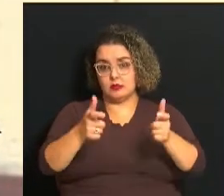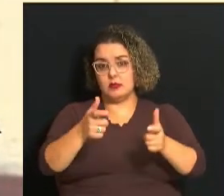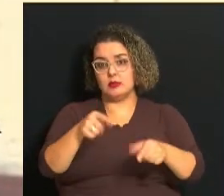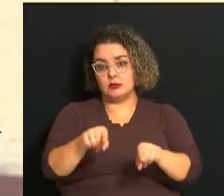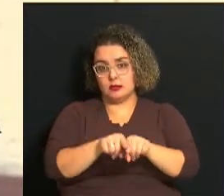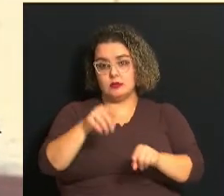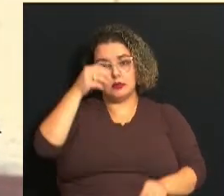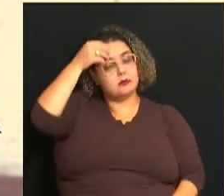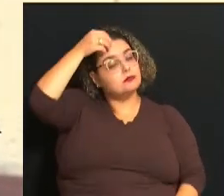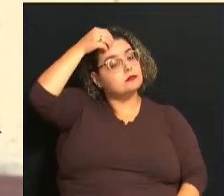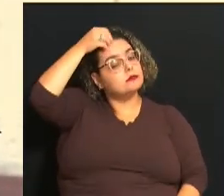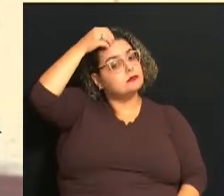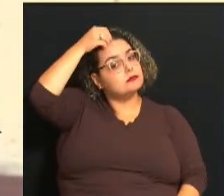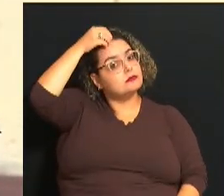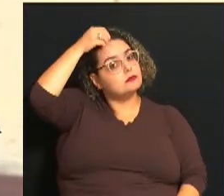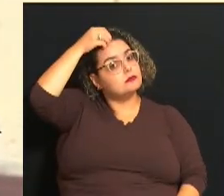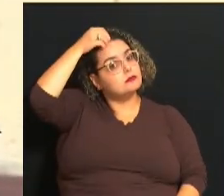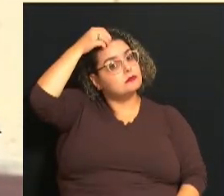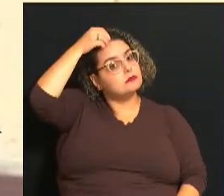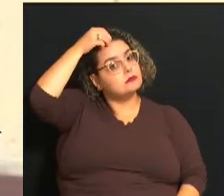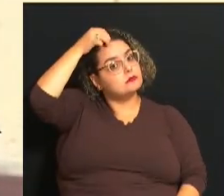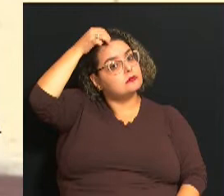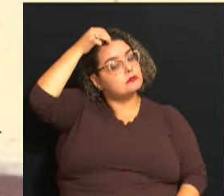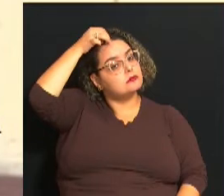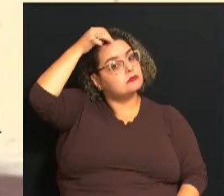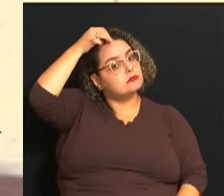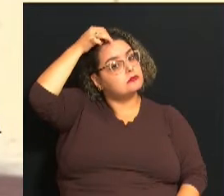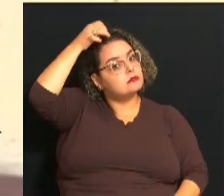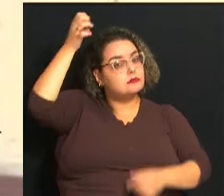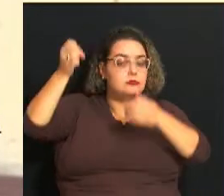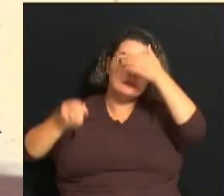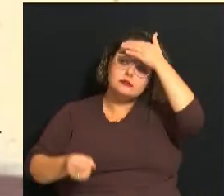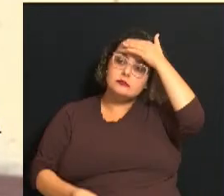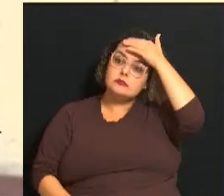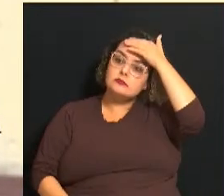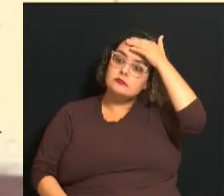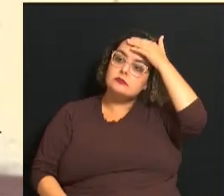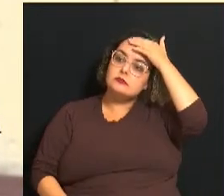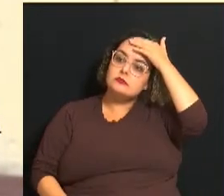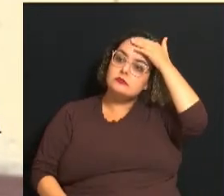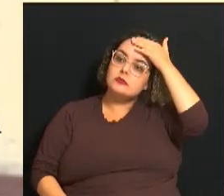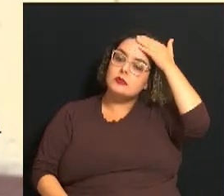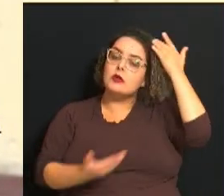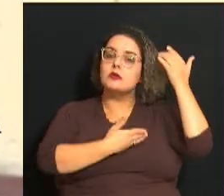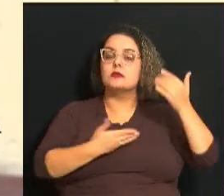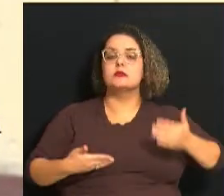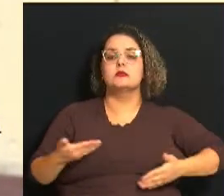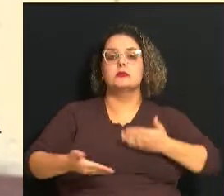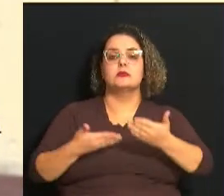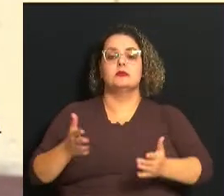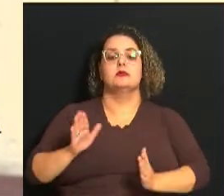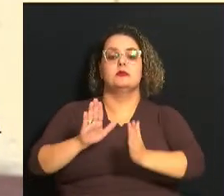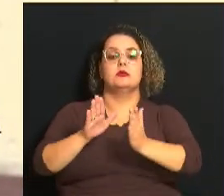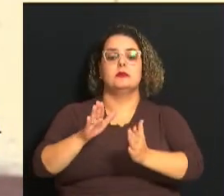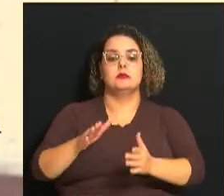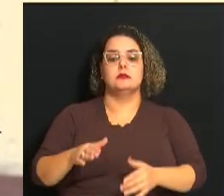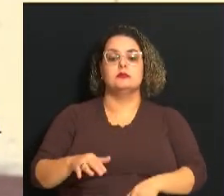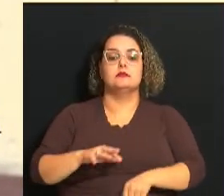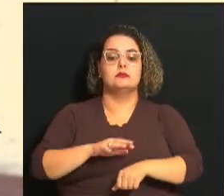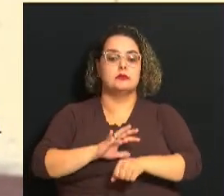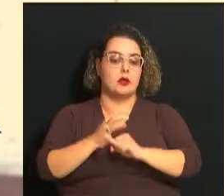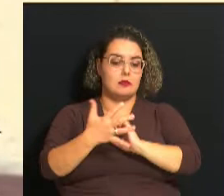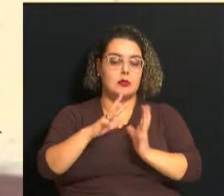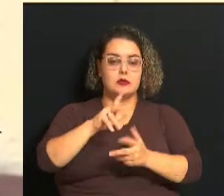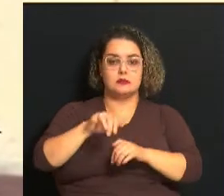aqui atravessar enfrentarão todo esse processo da pandemia principalmente servidores da Saúde da assistência